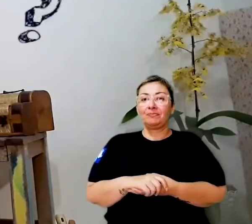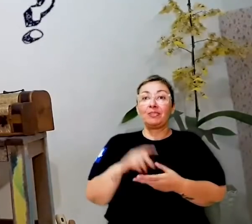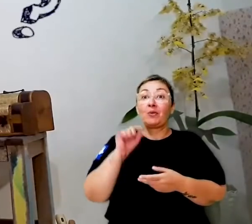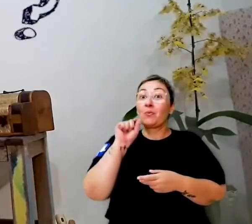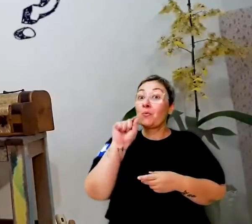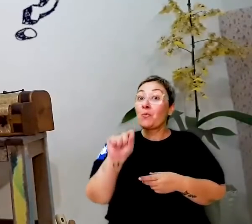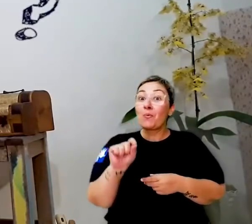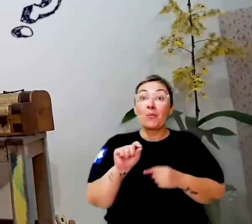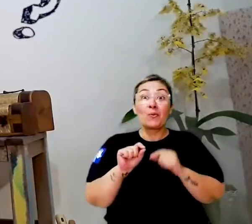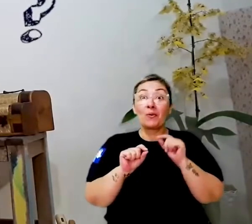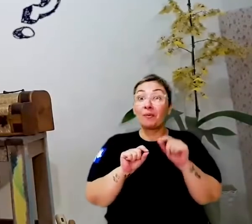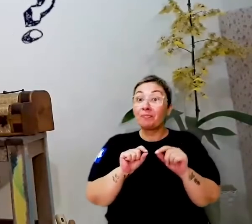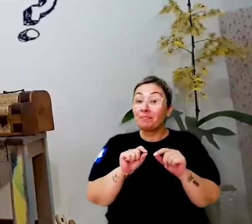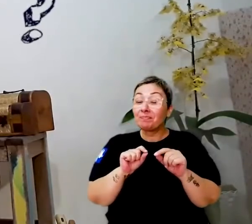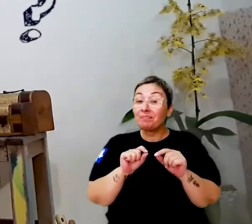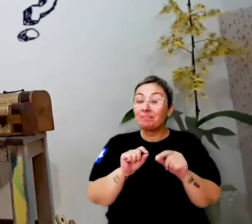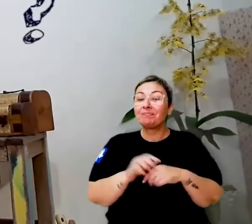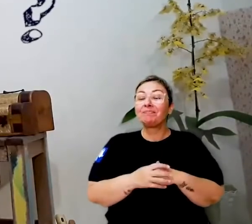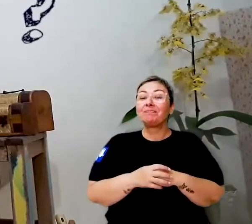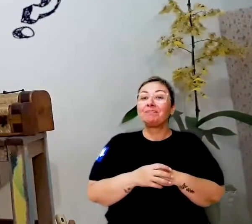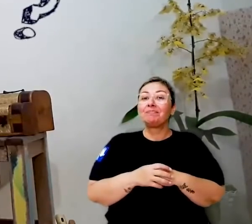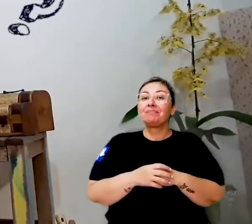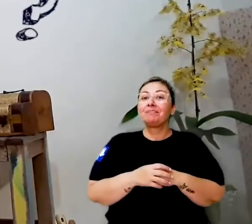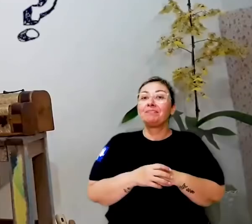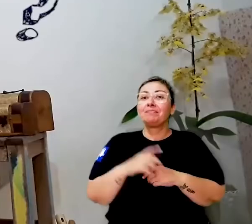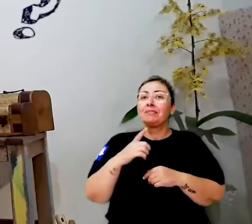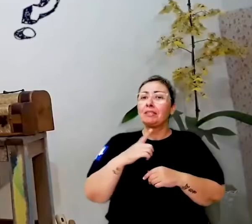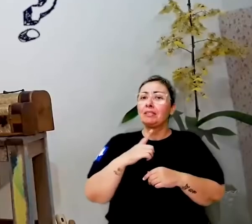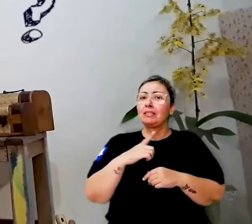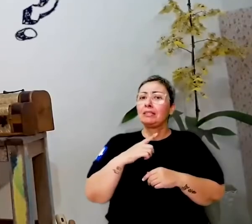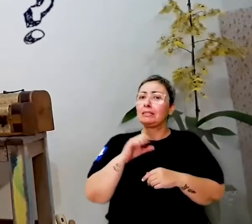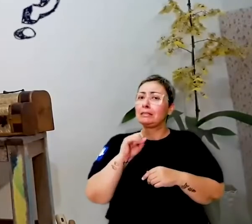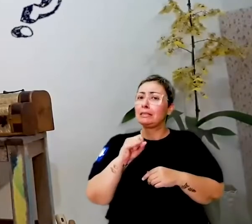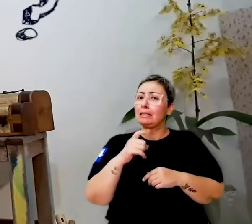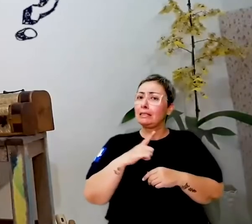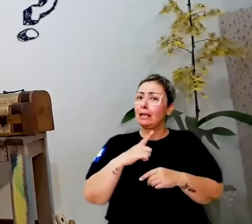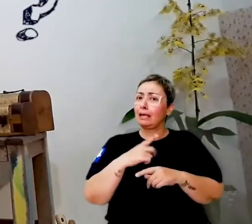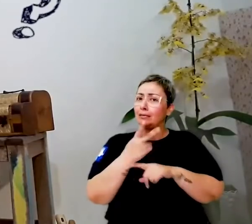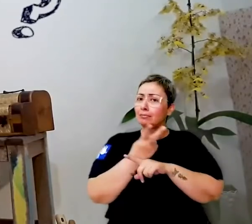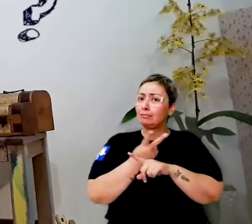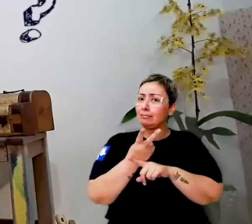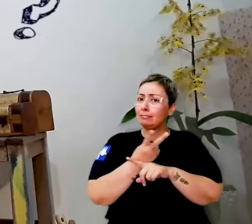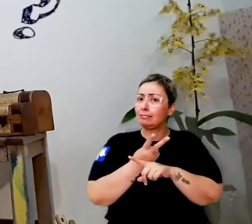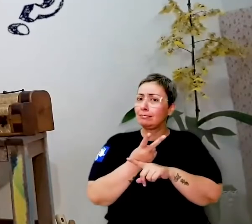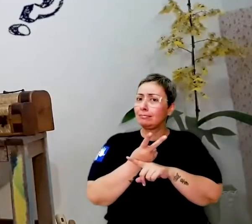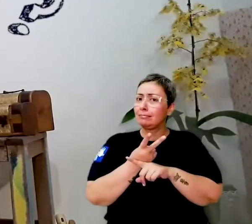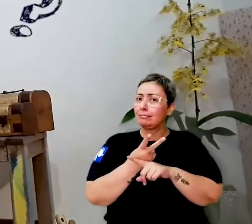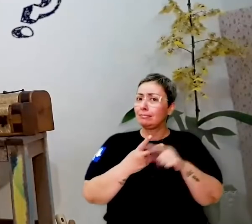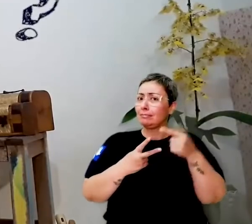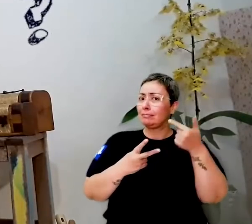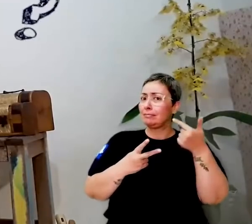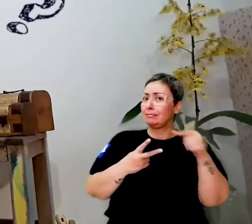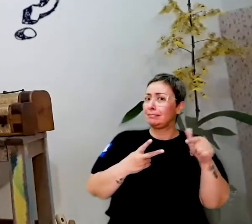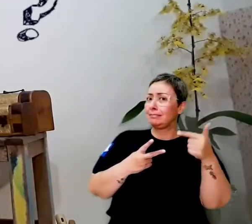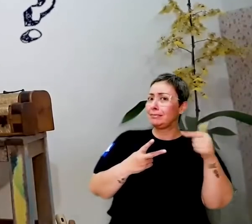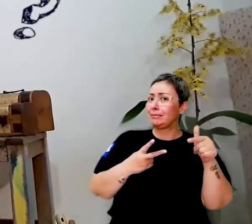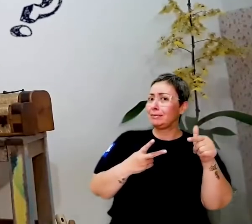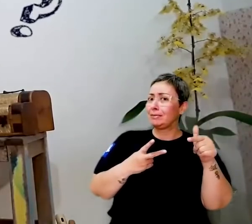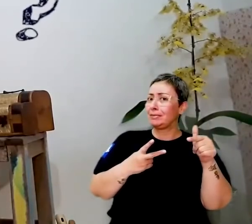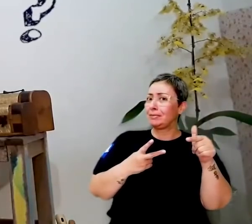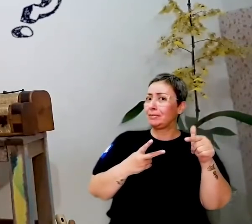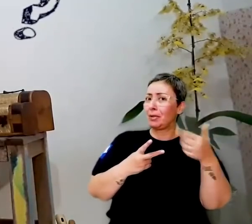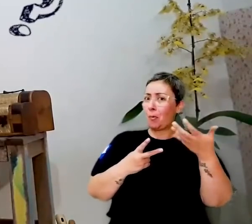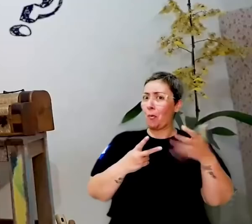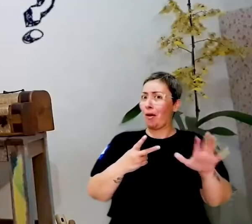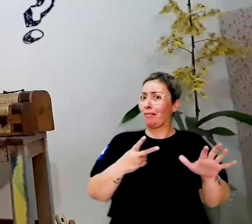O que é o que é? Quem tem, procura. Quem não tem,